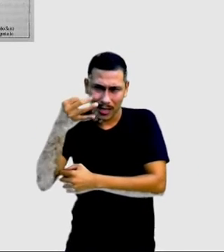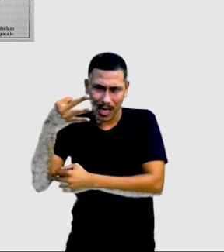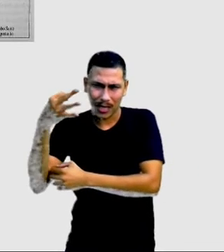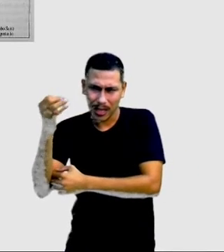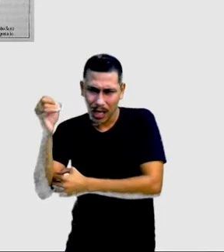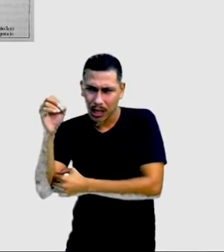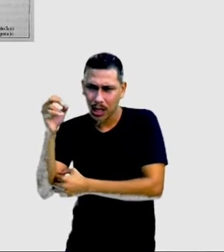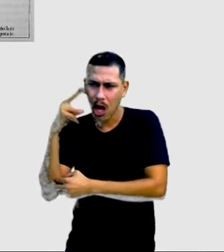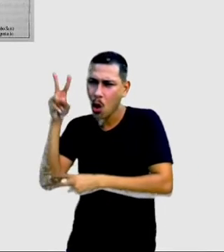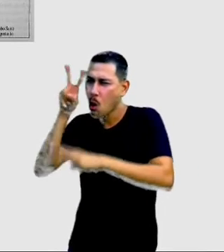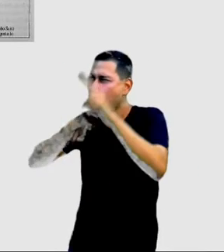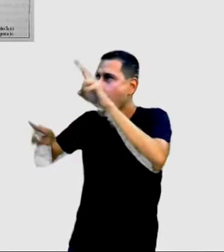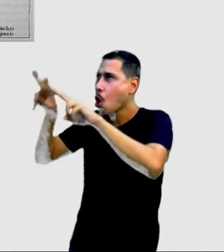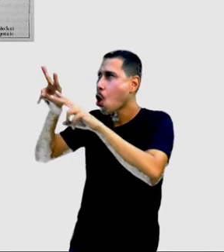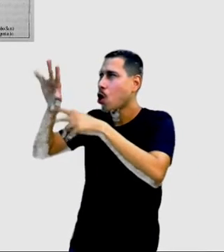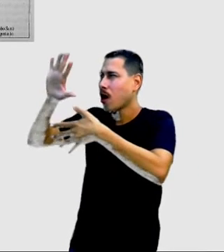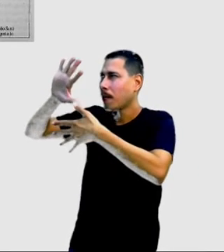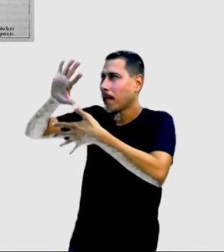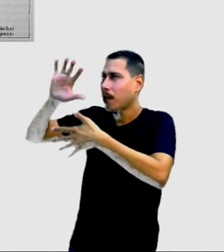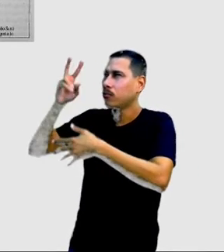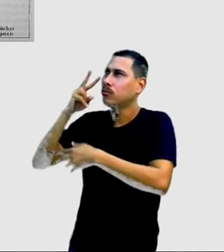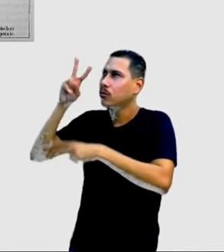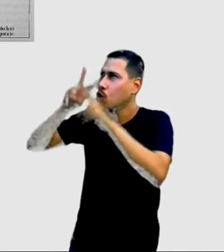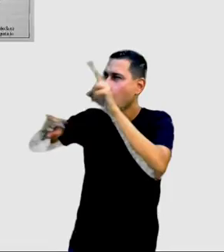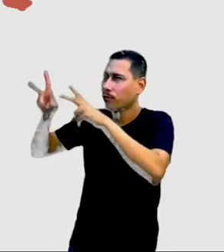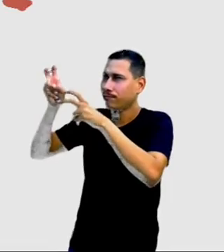um pouco do que tem de registro.